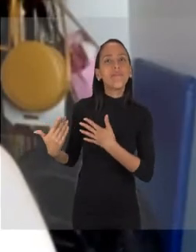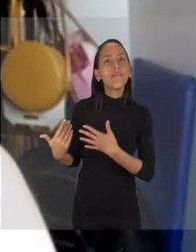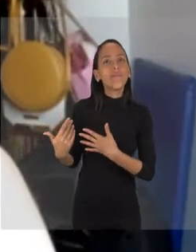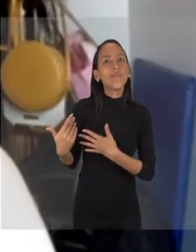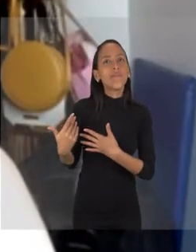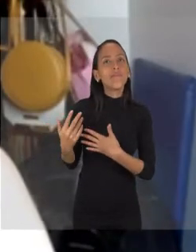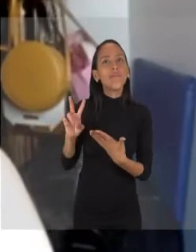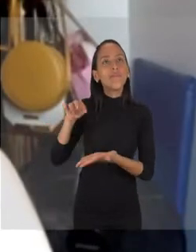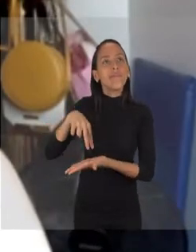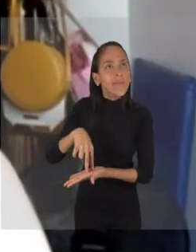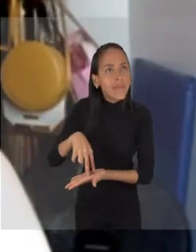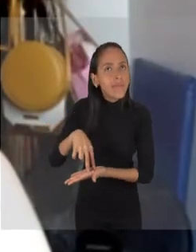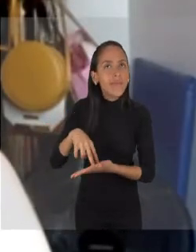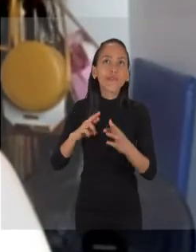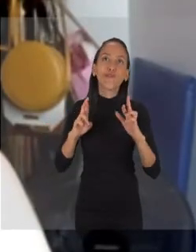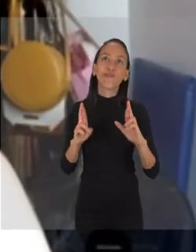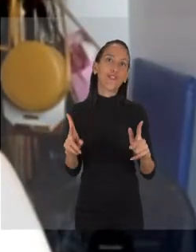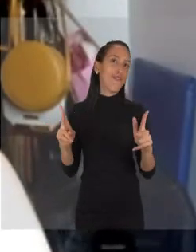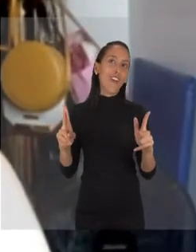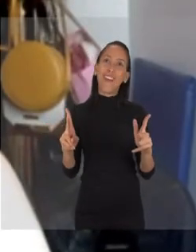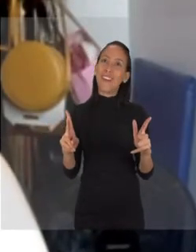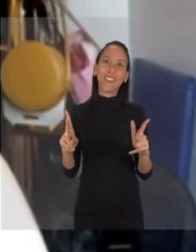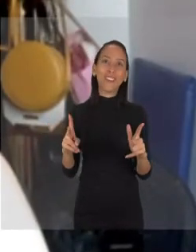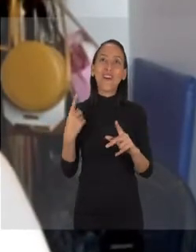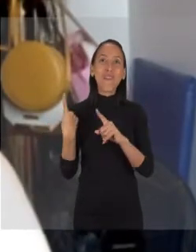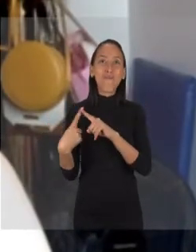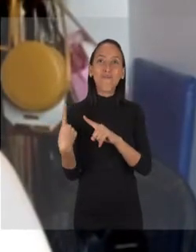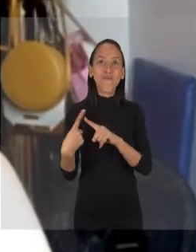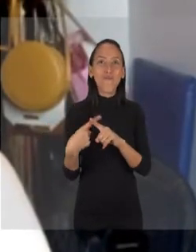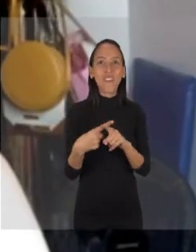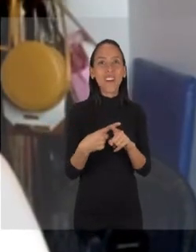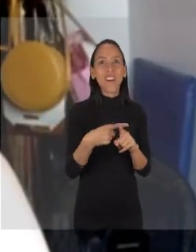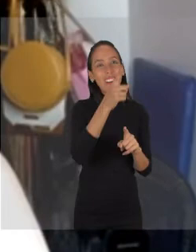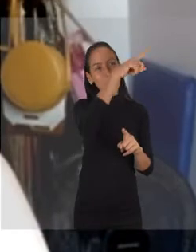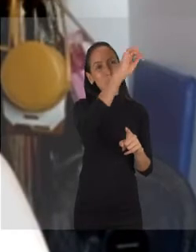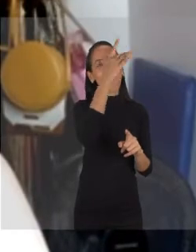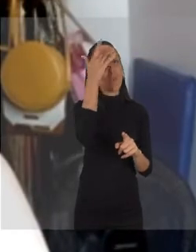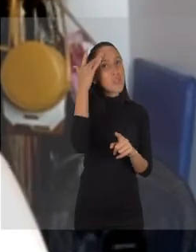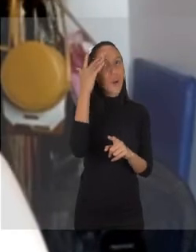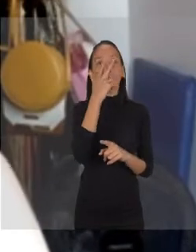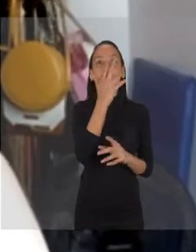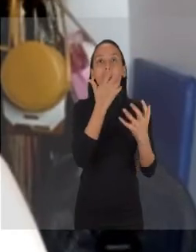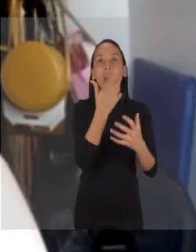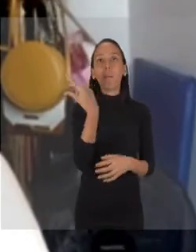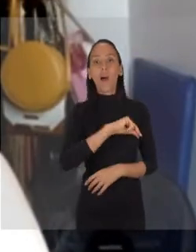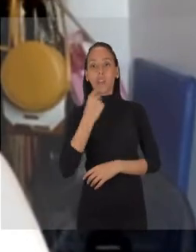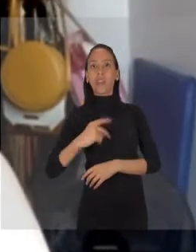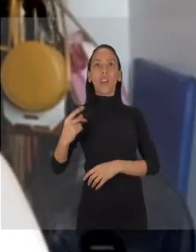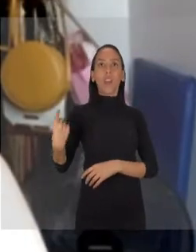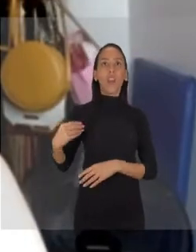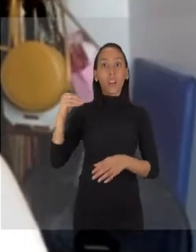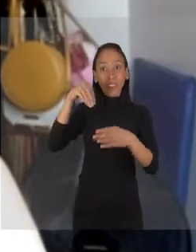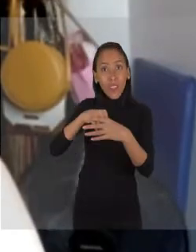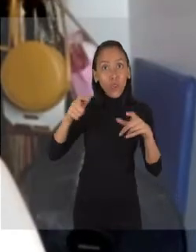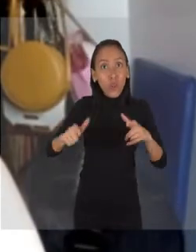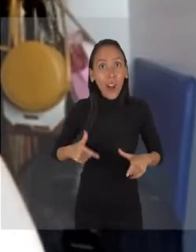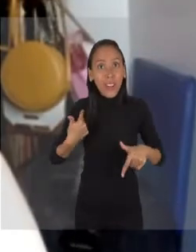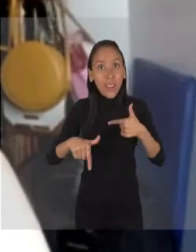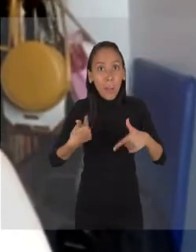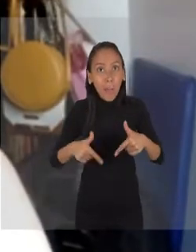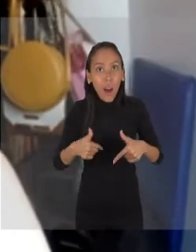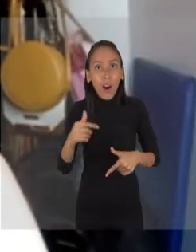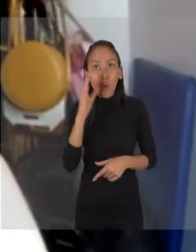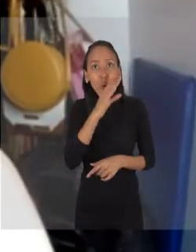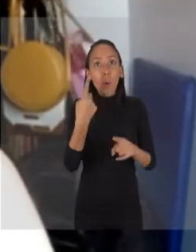na prática é muito diferente. Na verdade, eles querem bater na gente na prática, no pronto-socorro, porque como